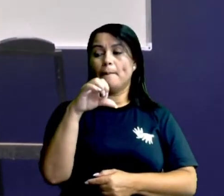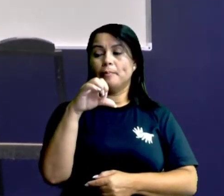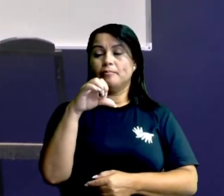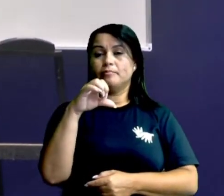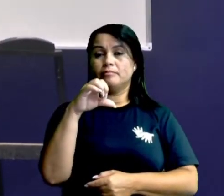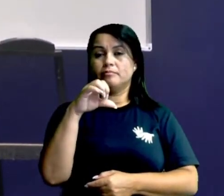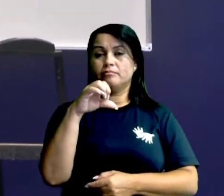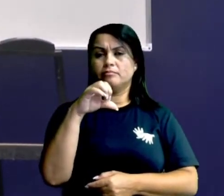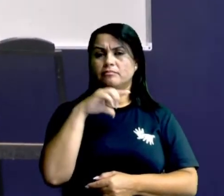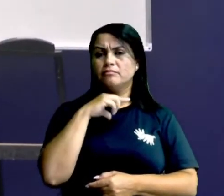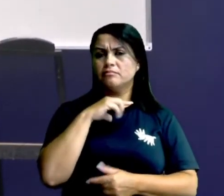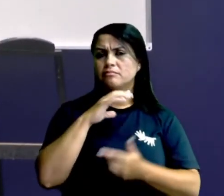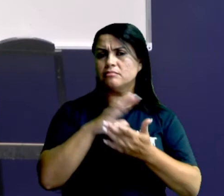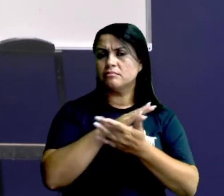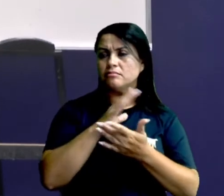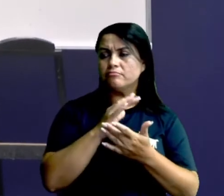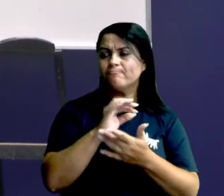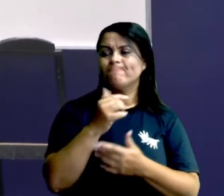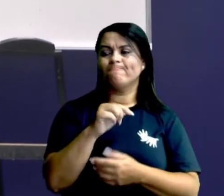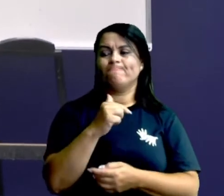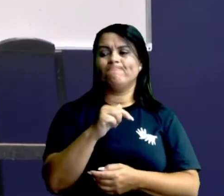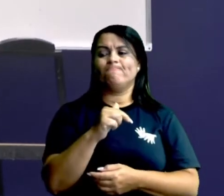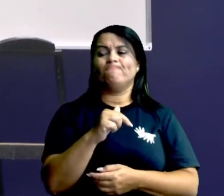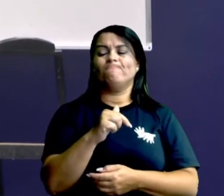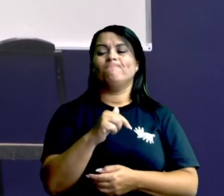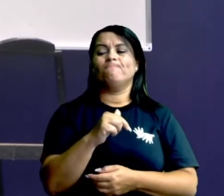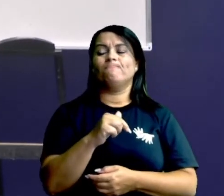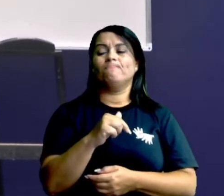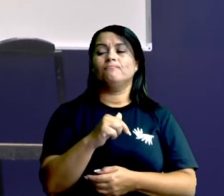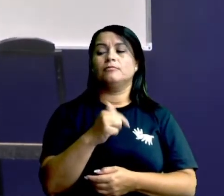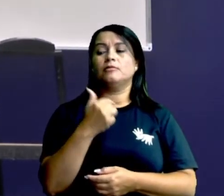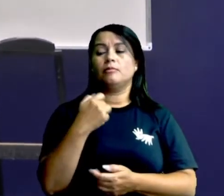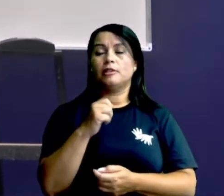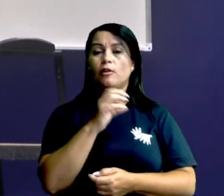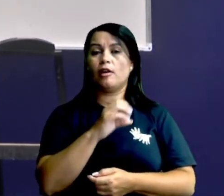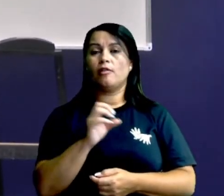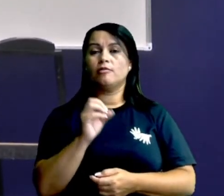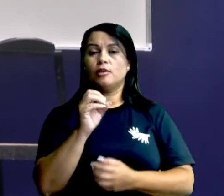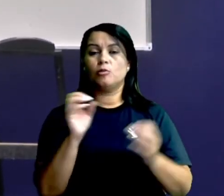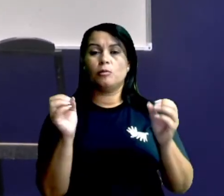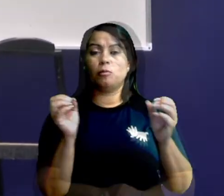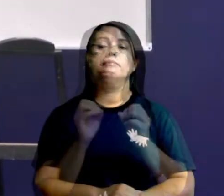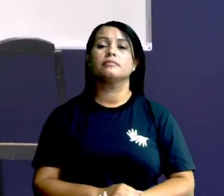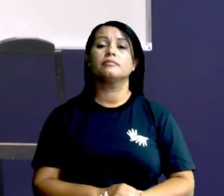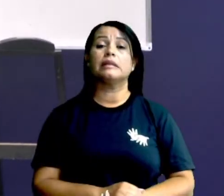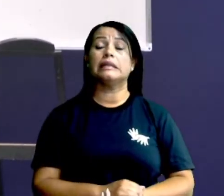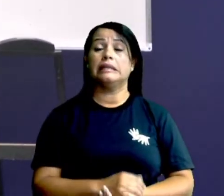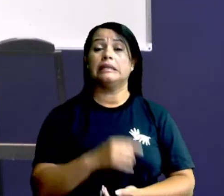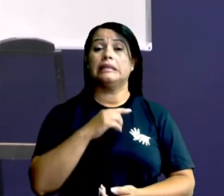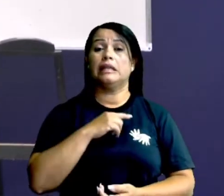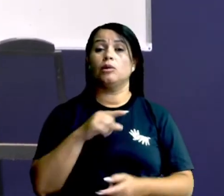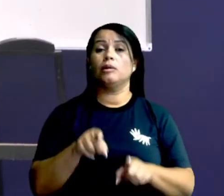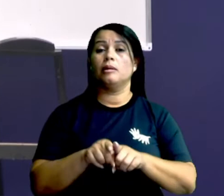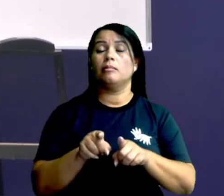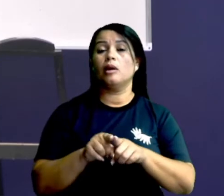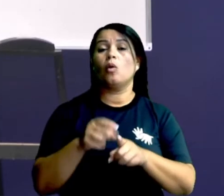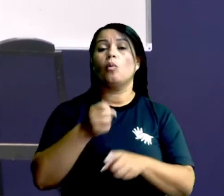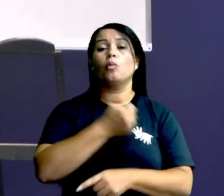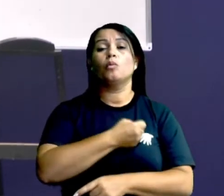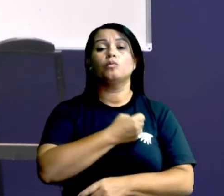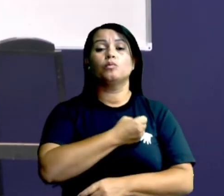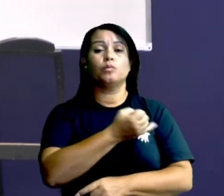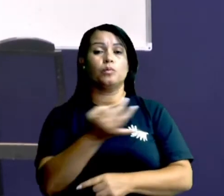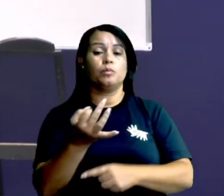9. Sobrou algo? Não. Então, colocamos o zerinho aqui, ó, que não sobrou nada. O número decimal referente